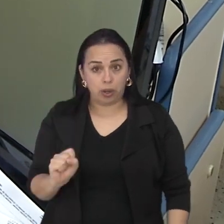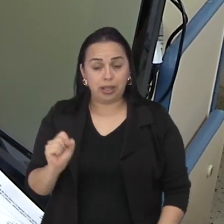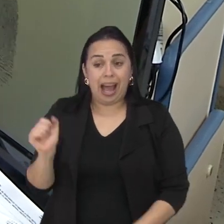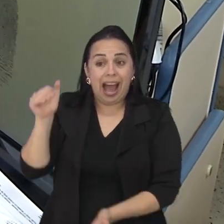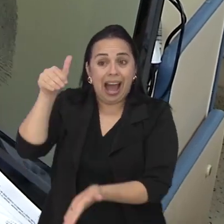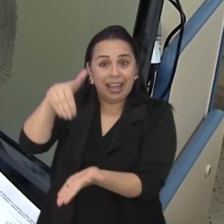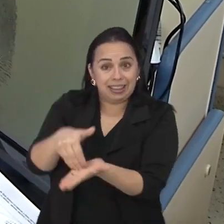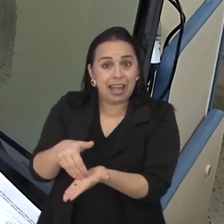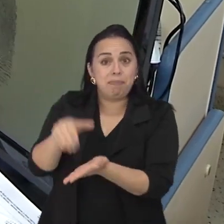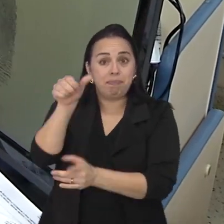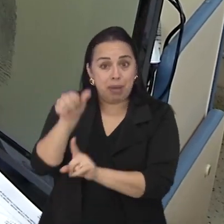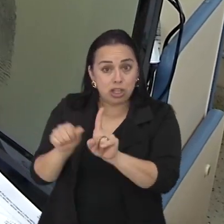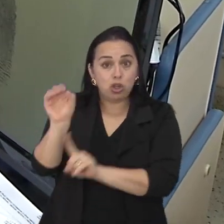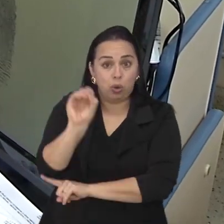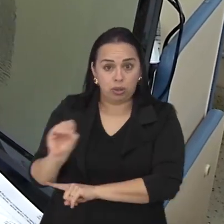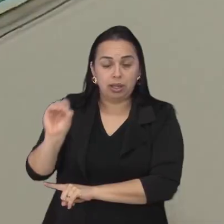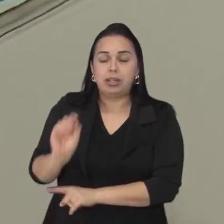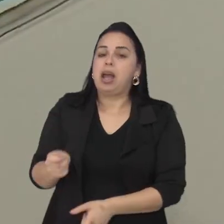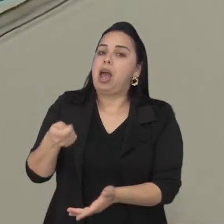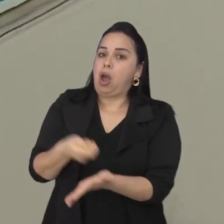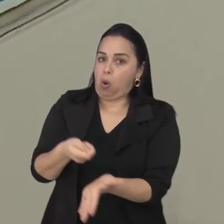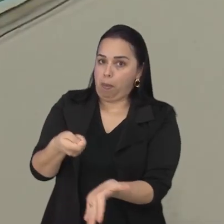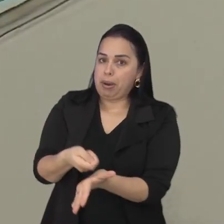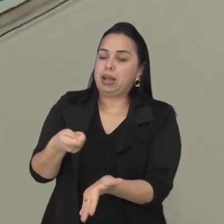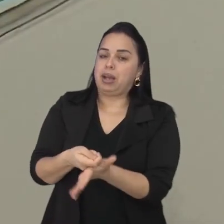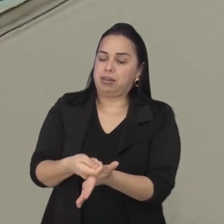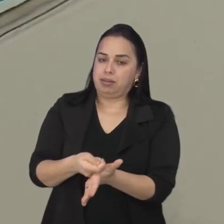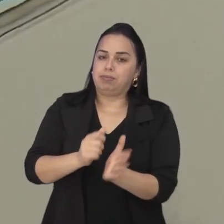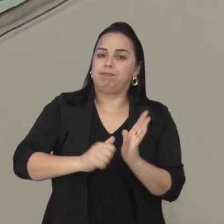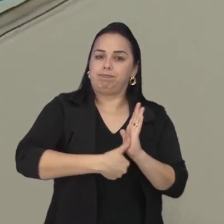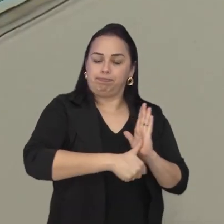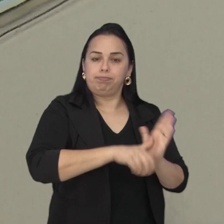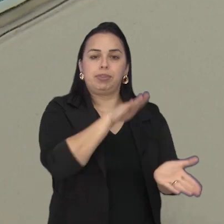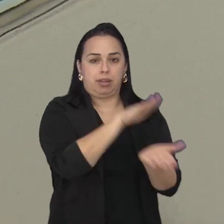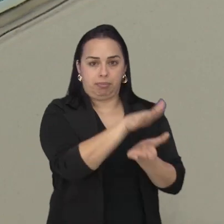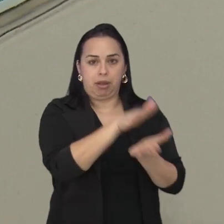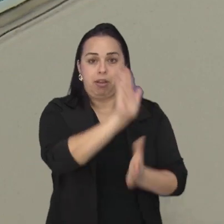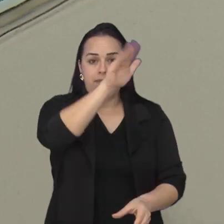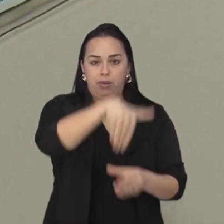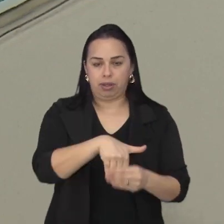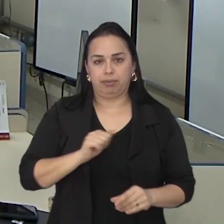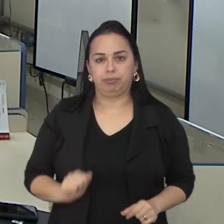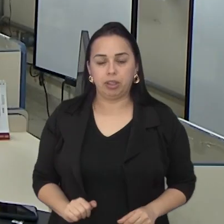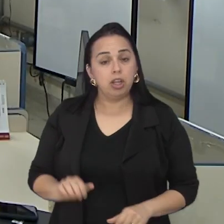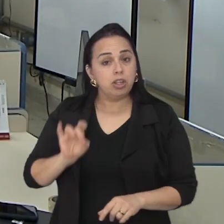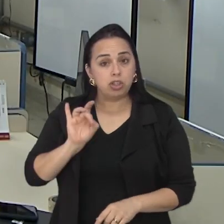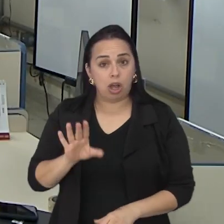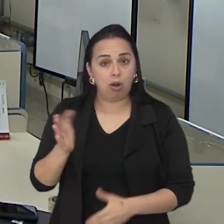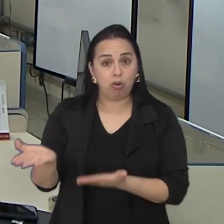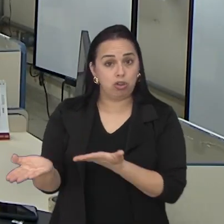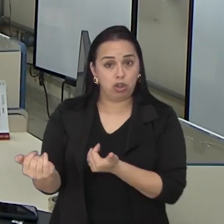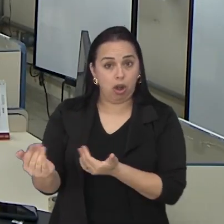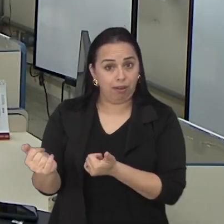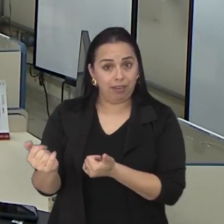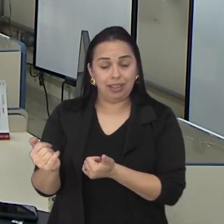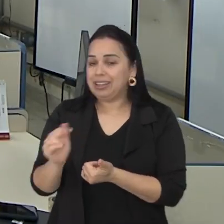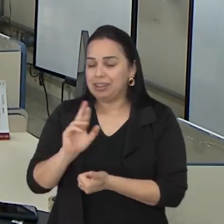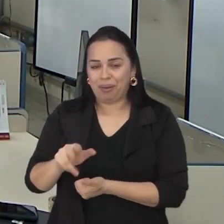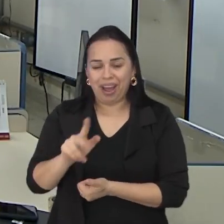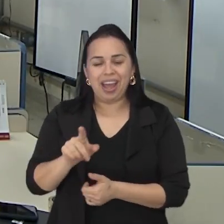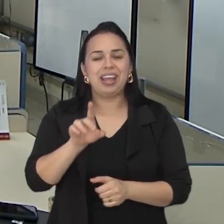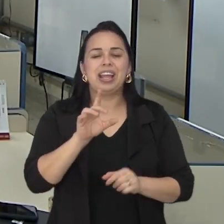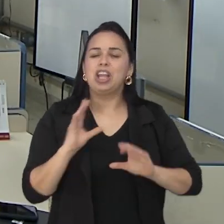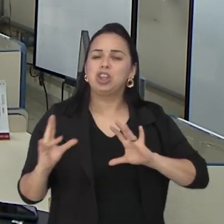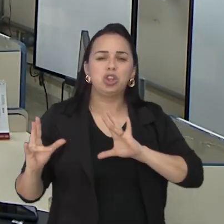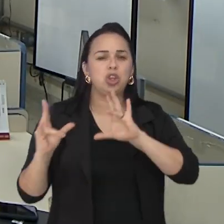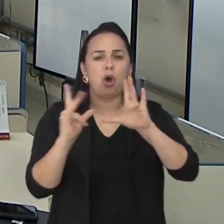até o dia da eleição em outubro é obrigado a emitir o título para votar. Não só os jovens de 18 anos, mas todos